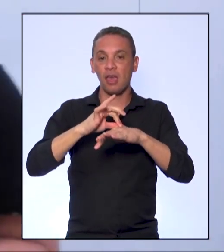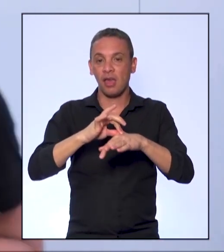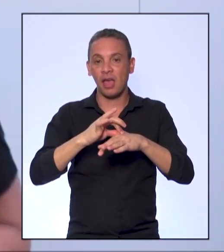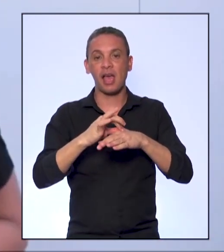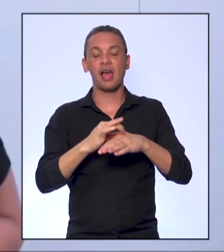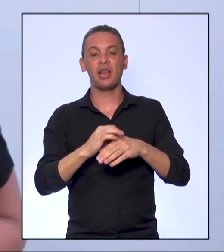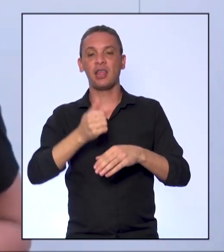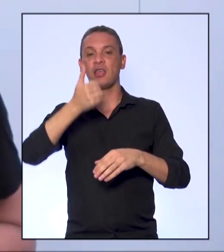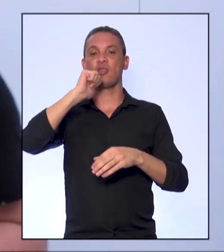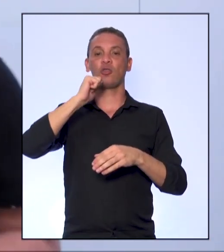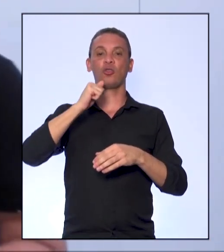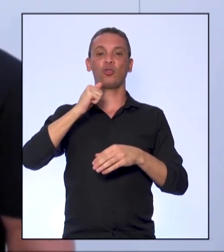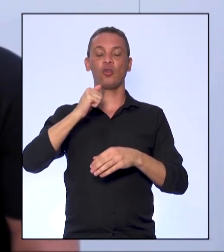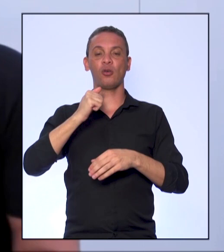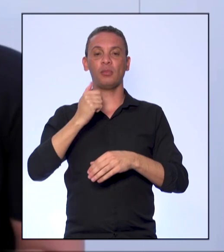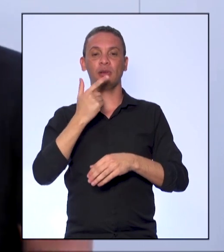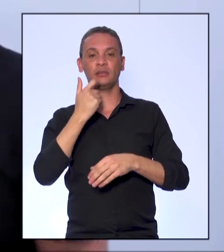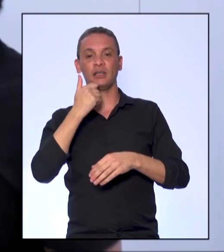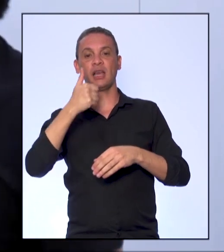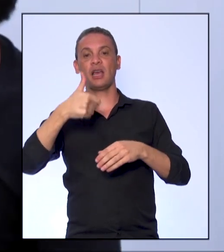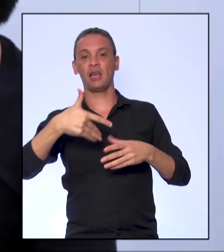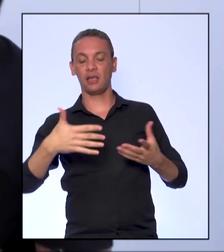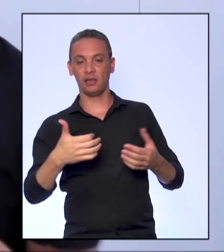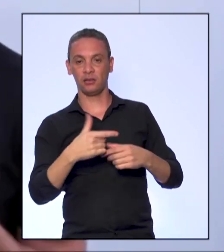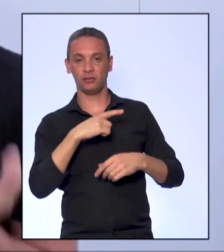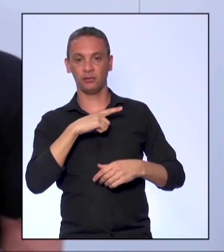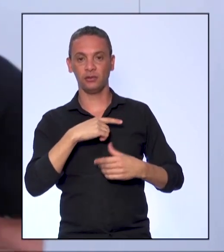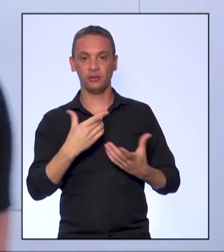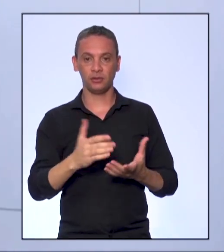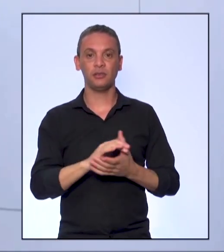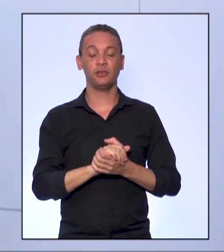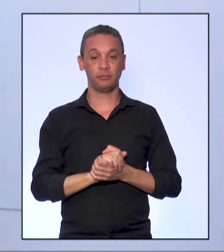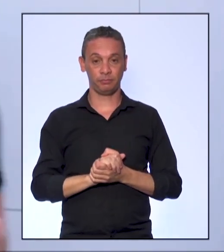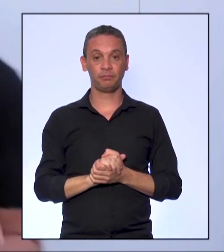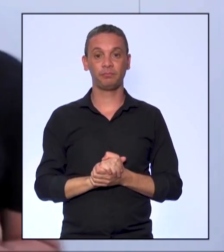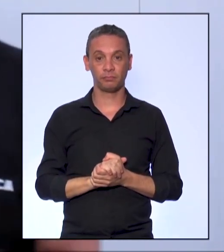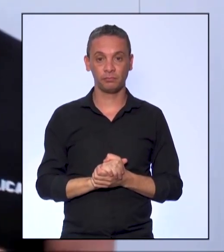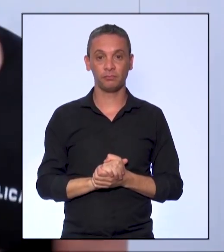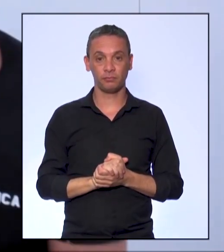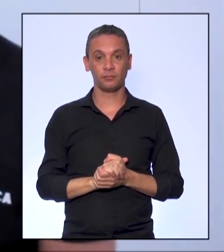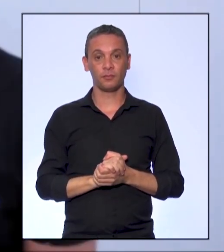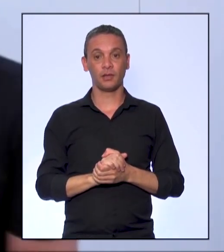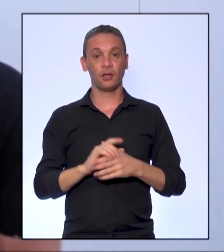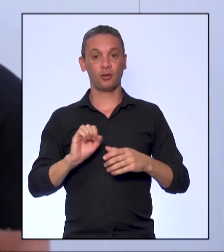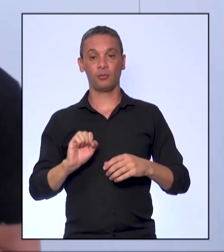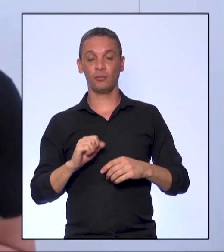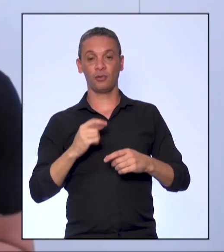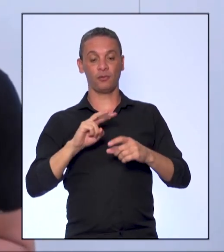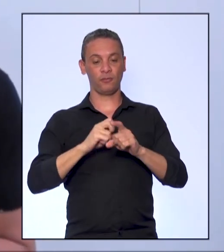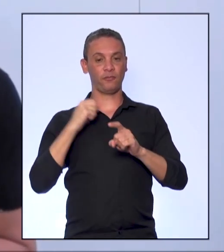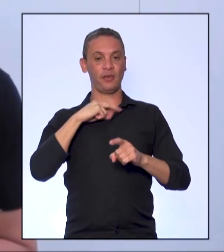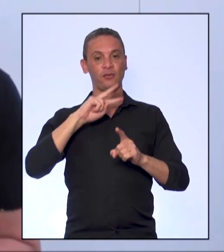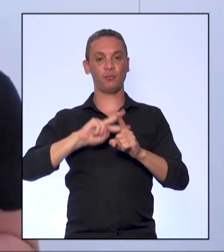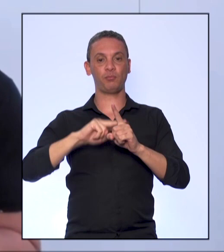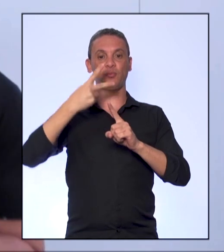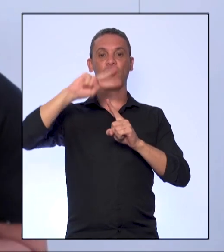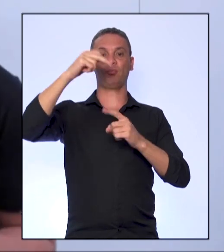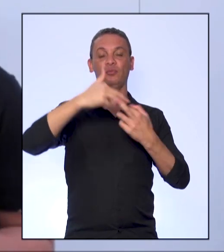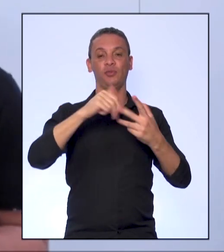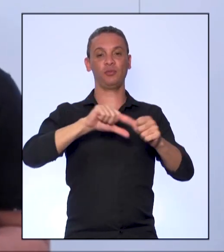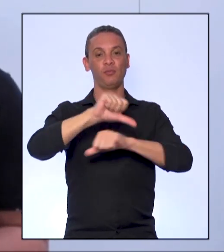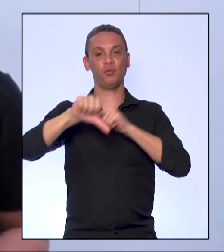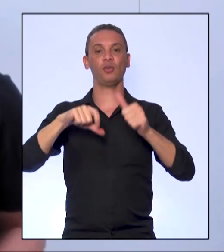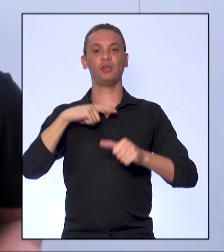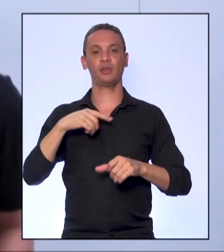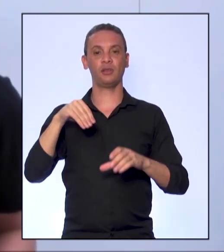beber sangue de animais. Então isso, galera, essa mutação que ocorreu no vírus, para ele dar certinho com o nosso receptor de membrana, para